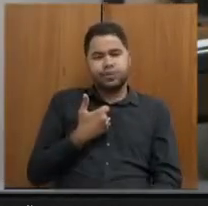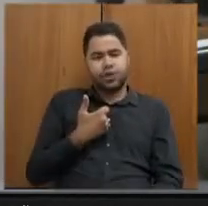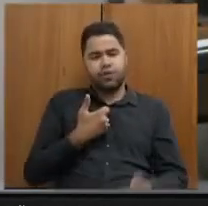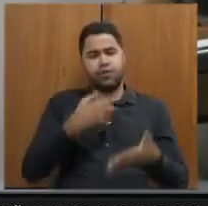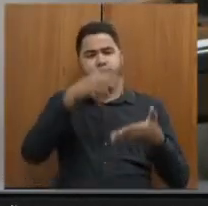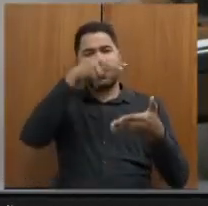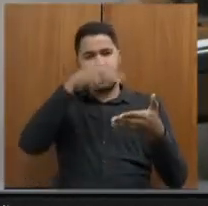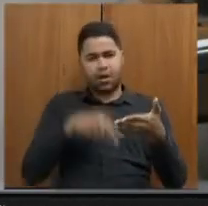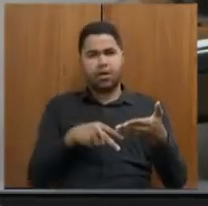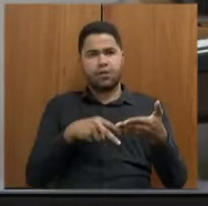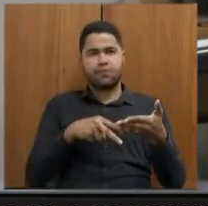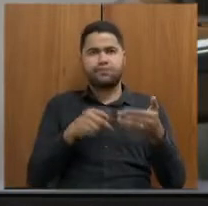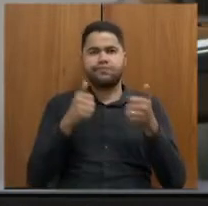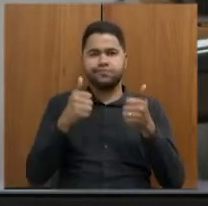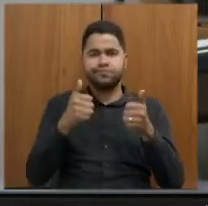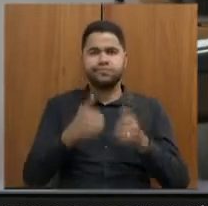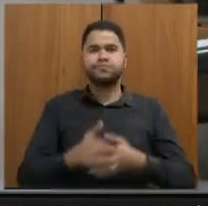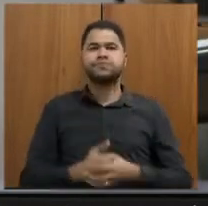faremos